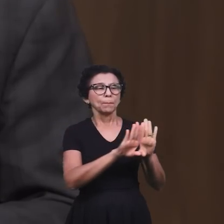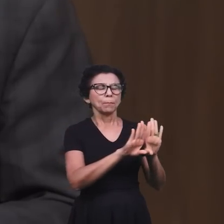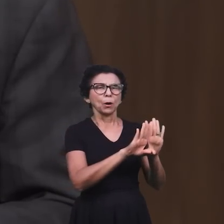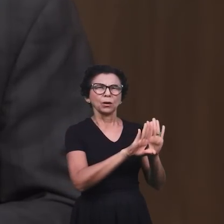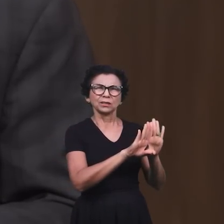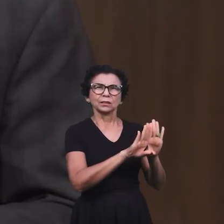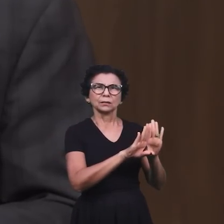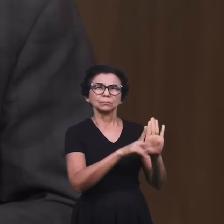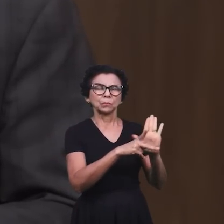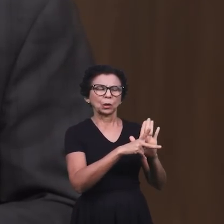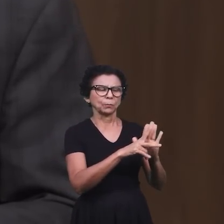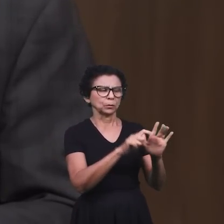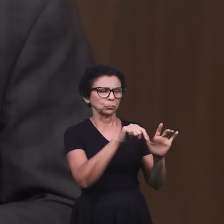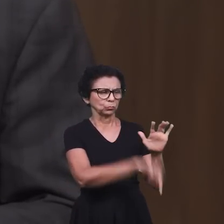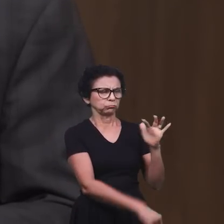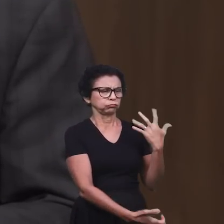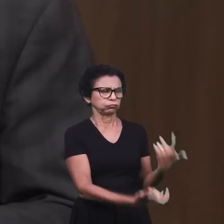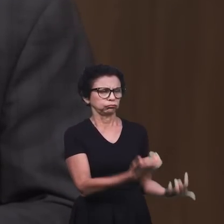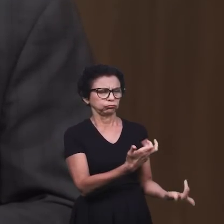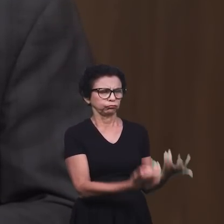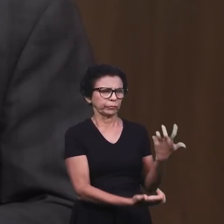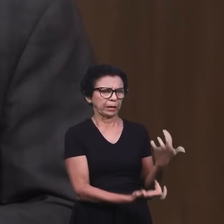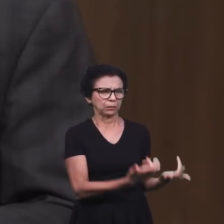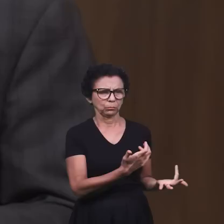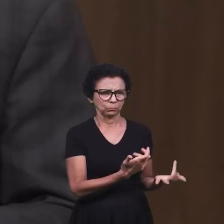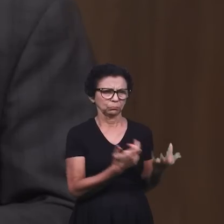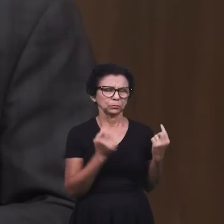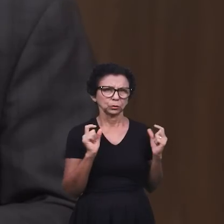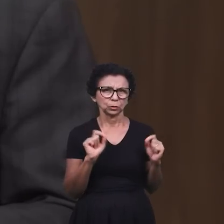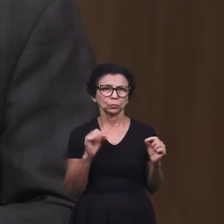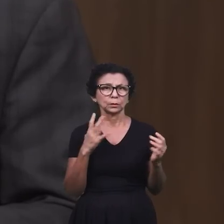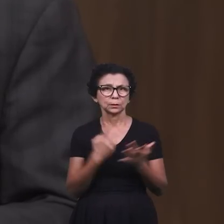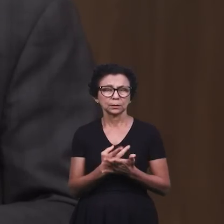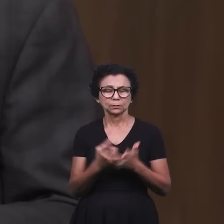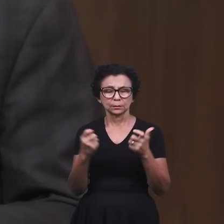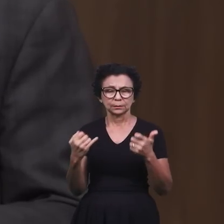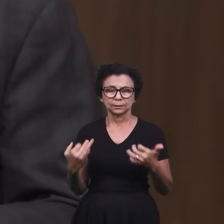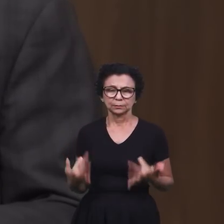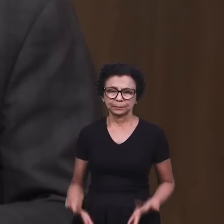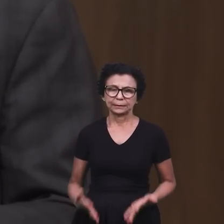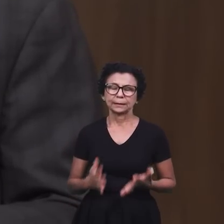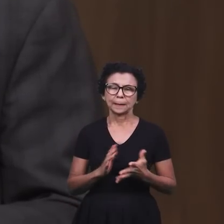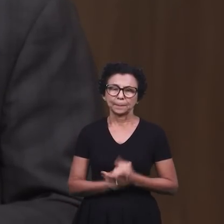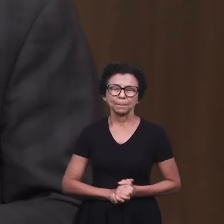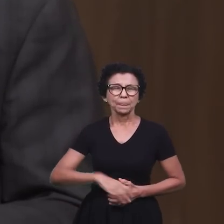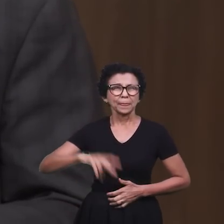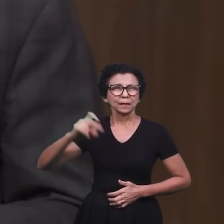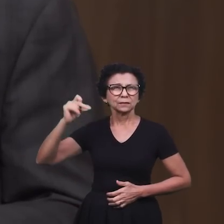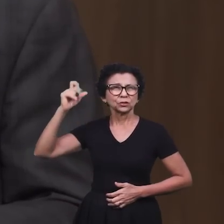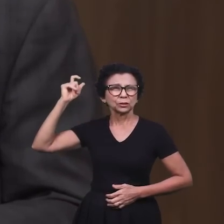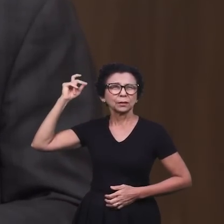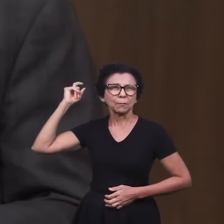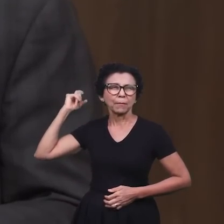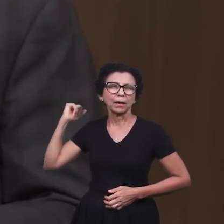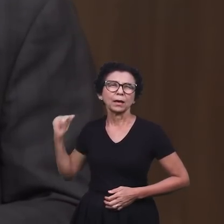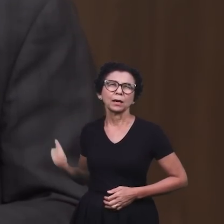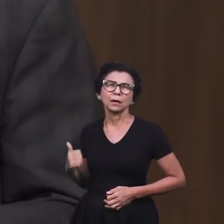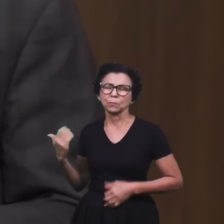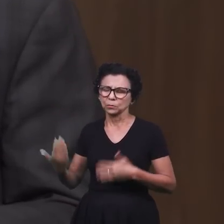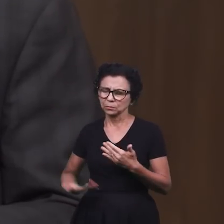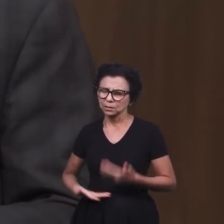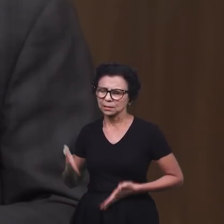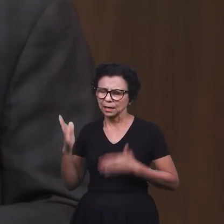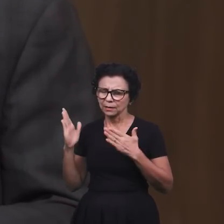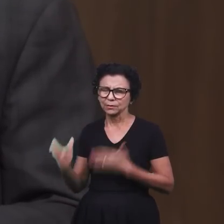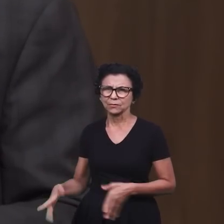esse ataque maligno sempre vai existir, sempre existiu na igreja. Muitos cristãos morreram com os ataques que sofreram, com